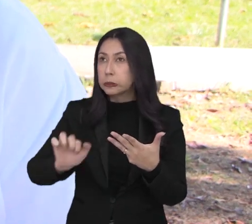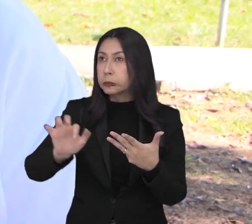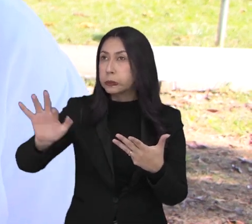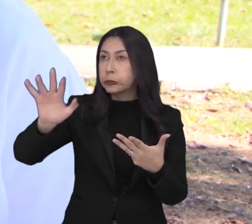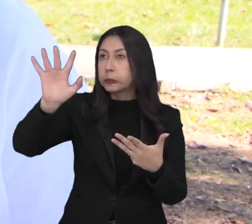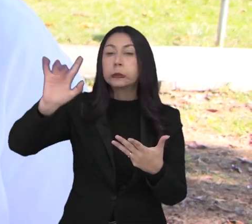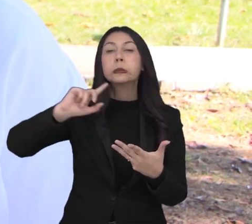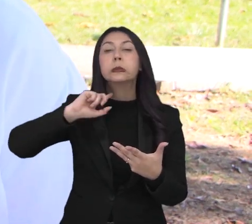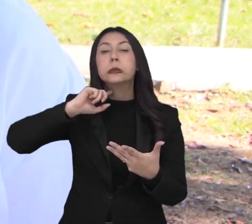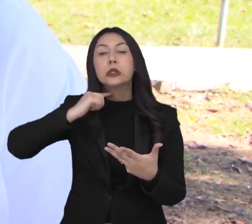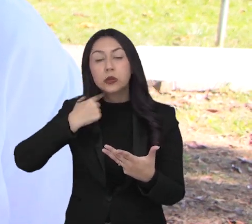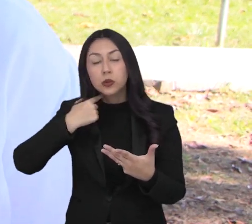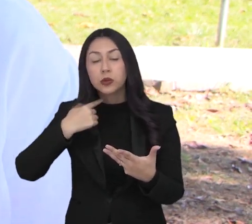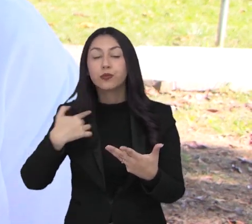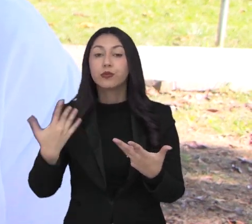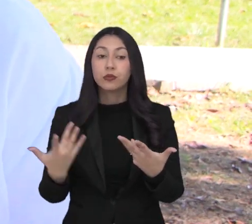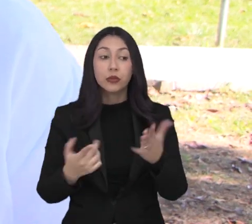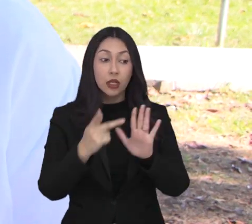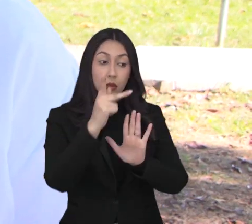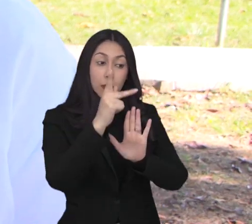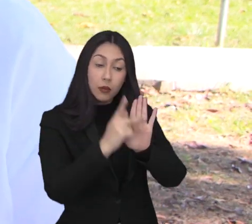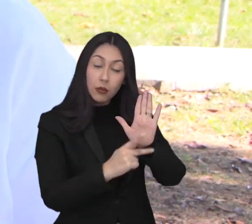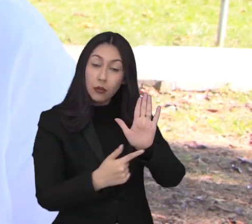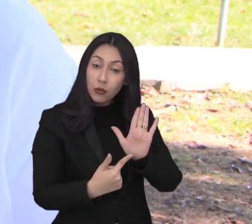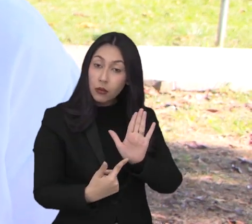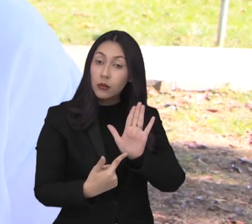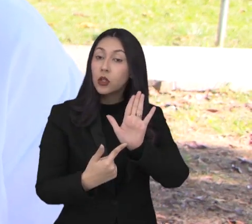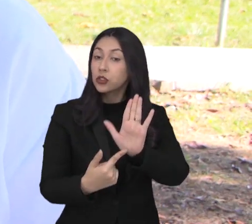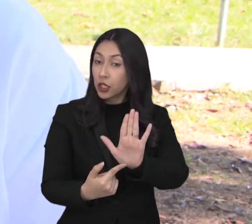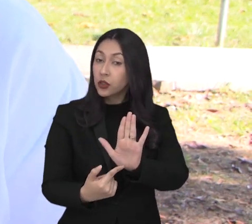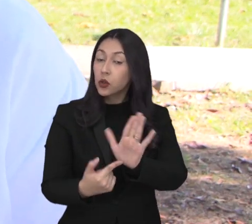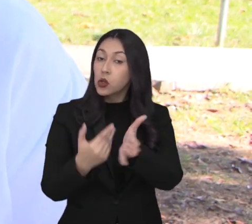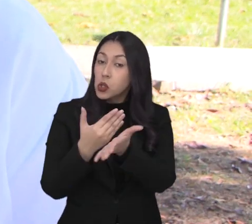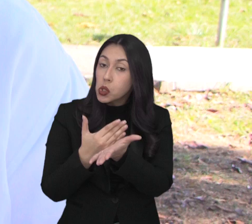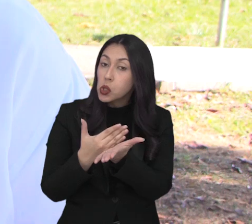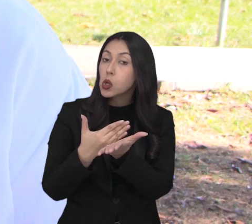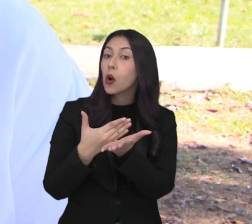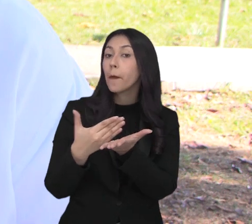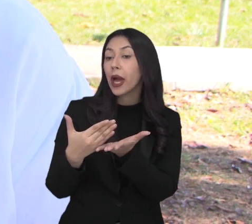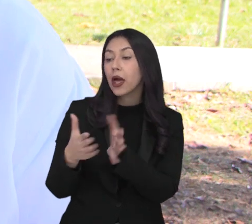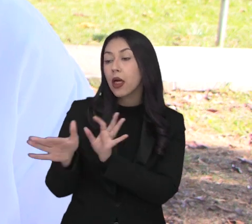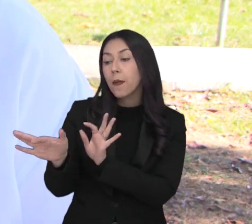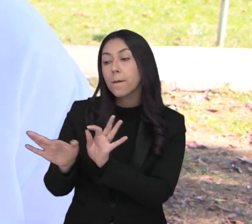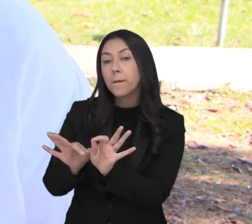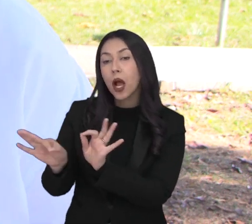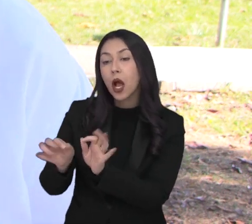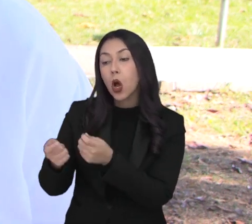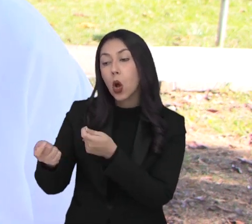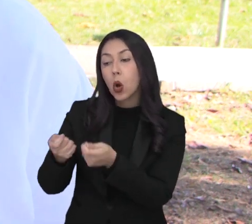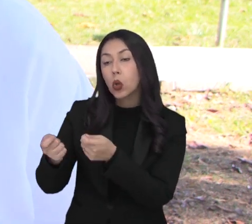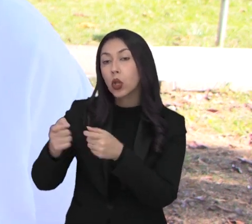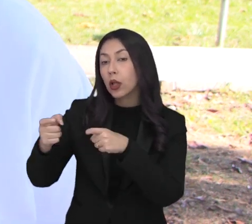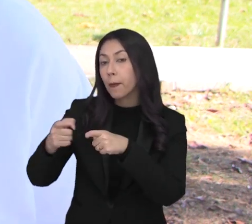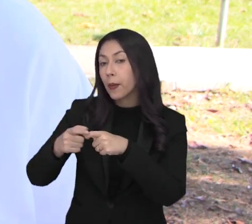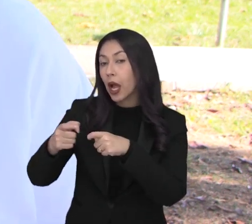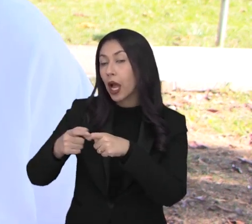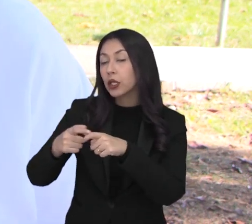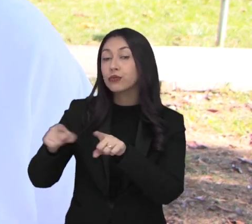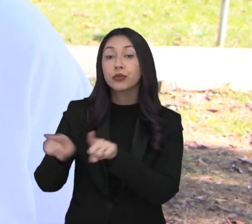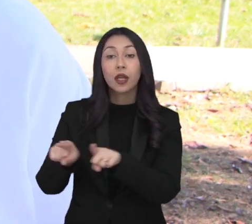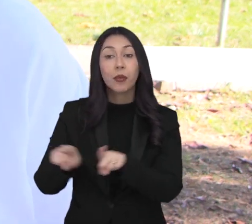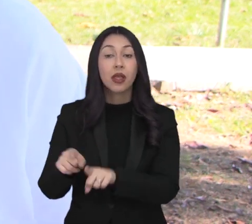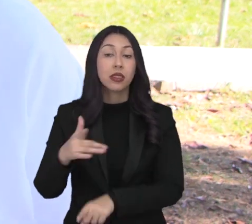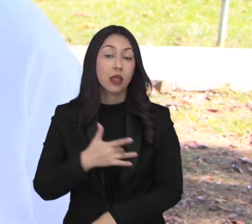poluição. E, a partir desse programa de gerenciamento de riscos, a gente vai elaborar um programa de controle médico e de